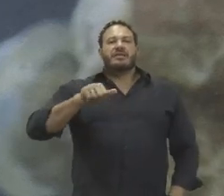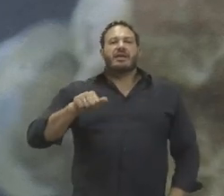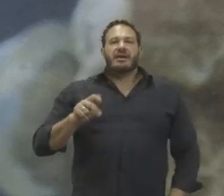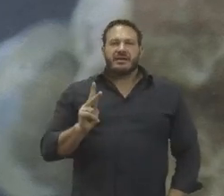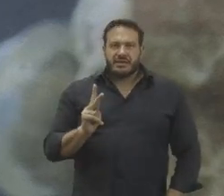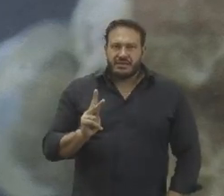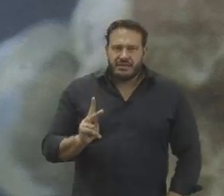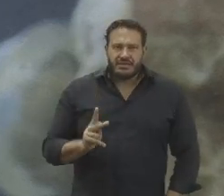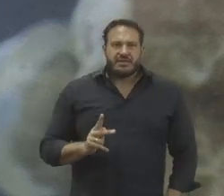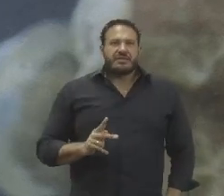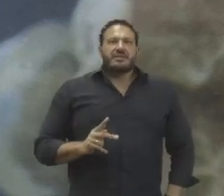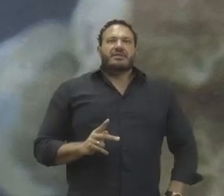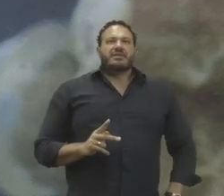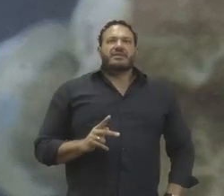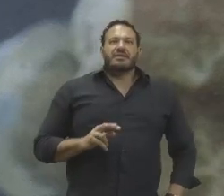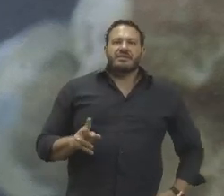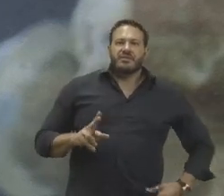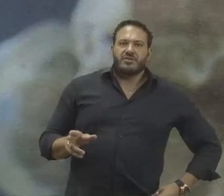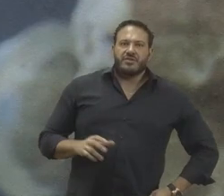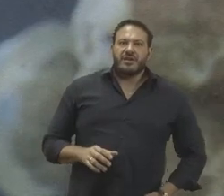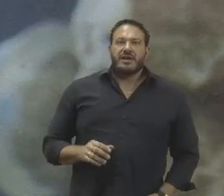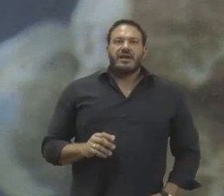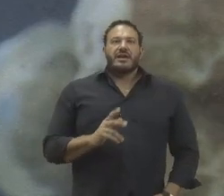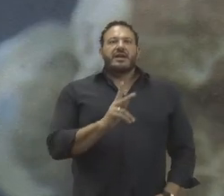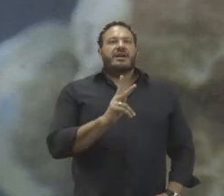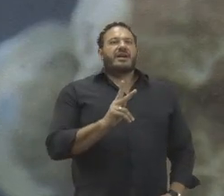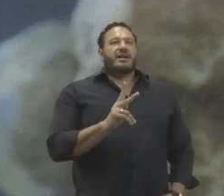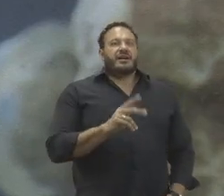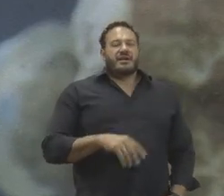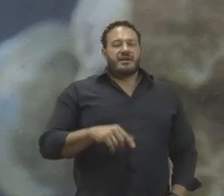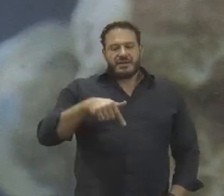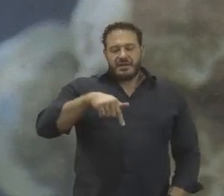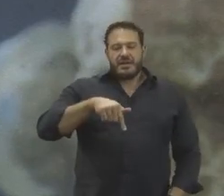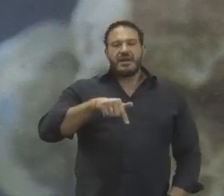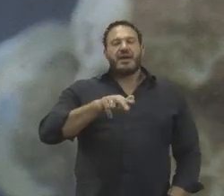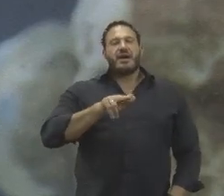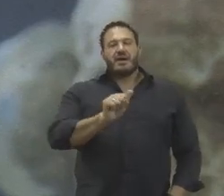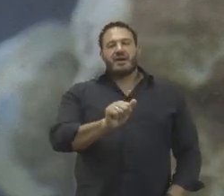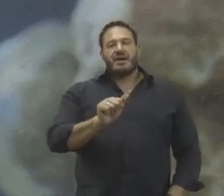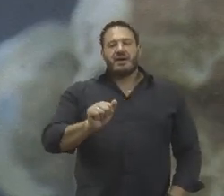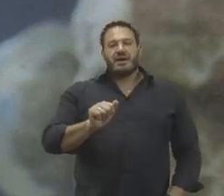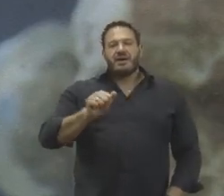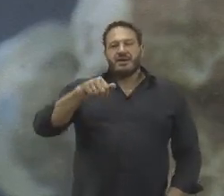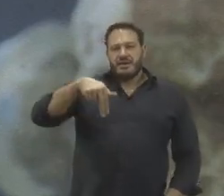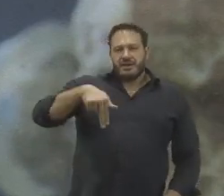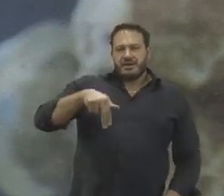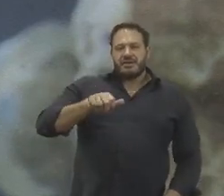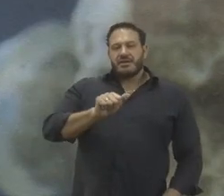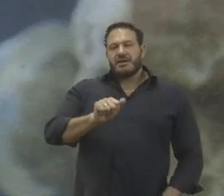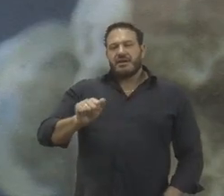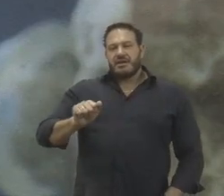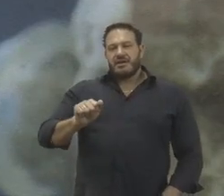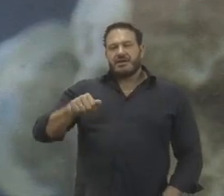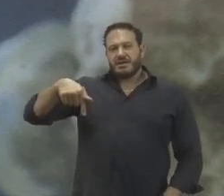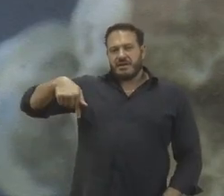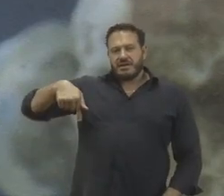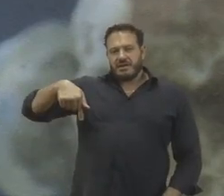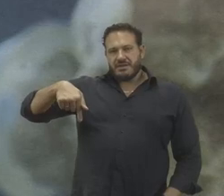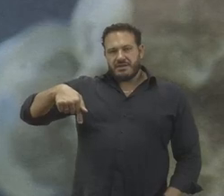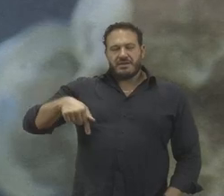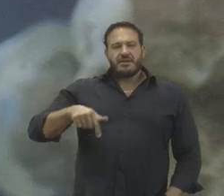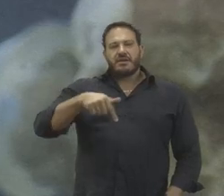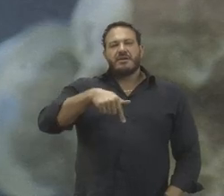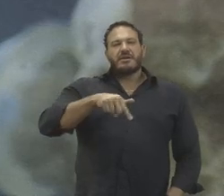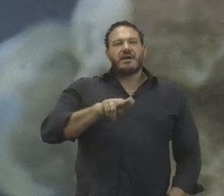Confundi com karnak egípcio é q a a n de nariz a a q outra vez né